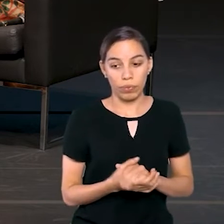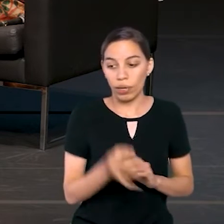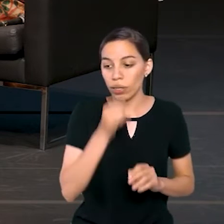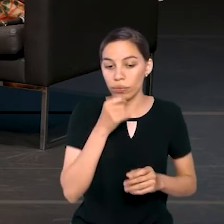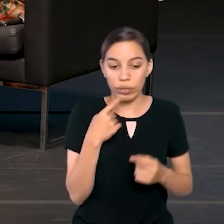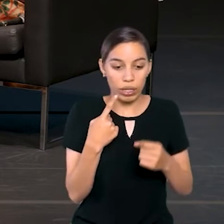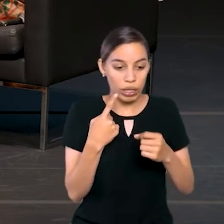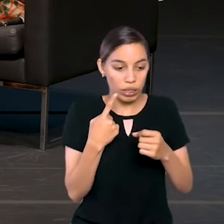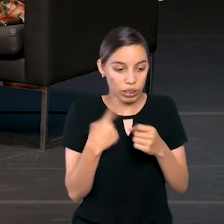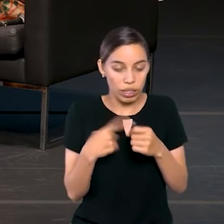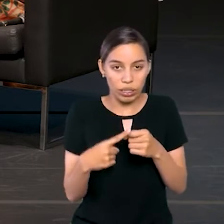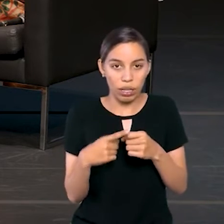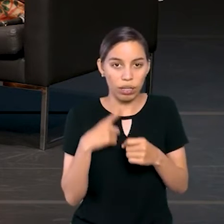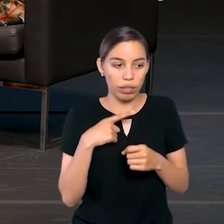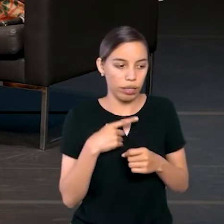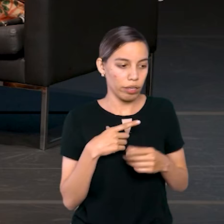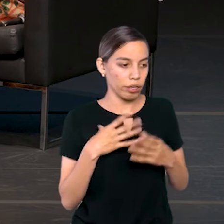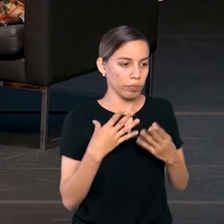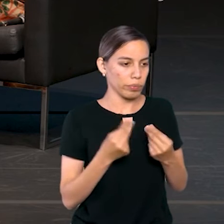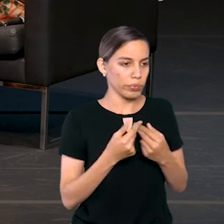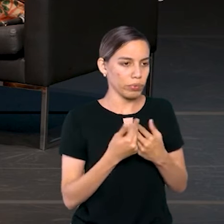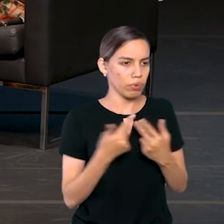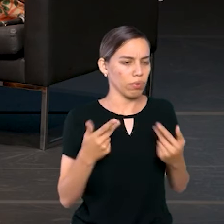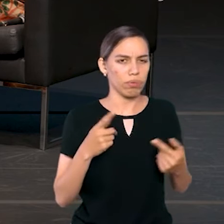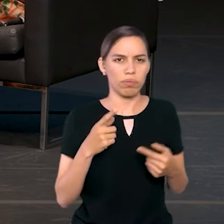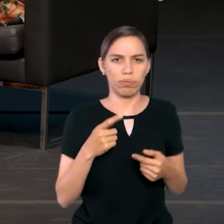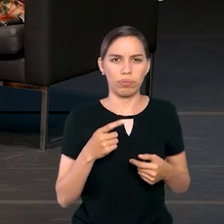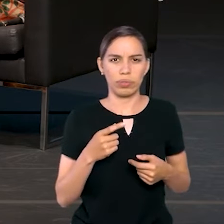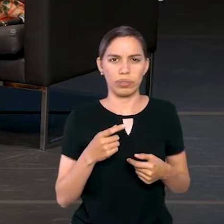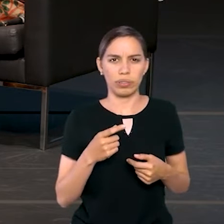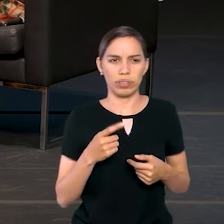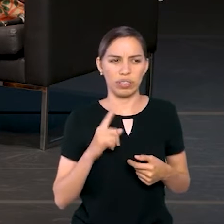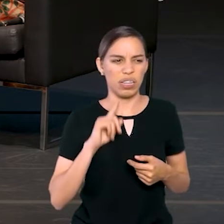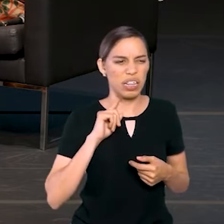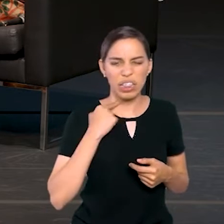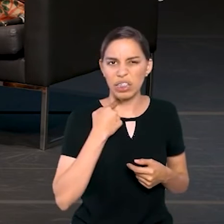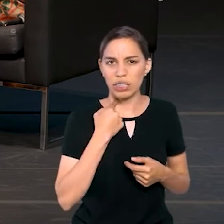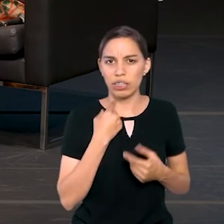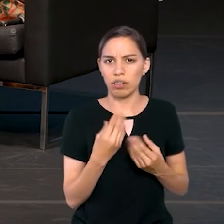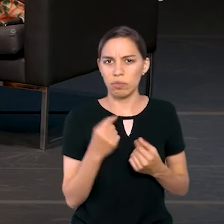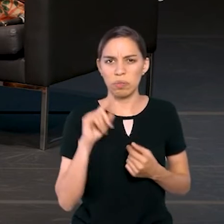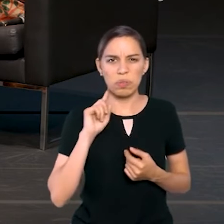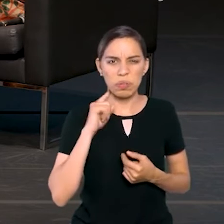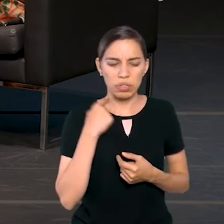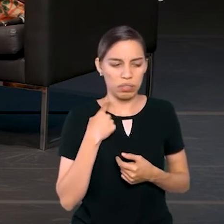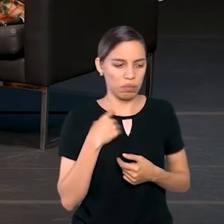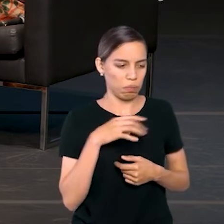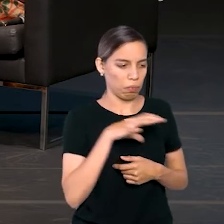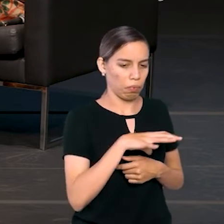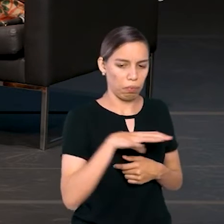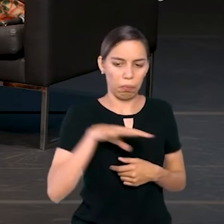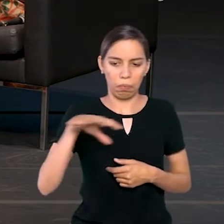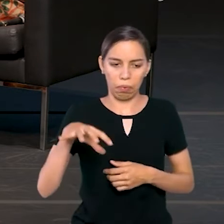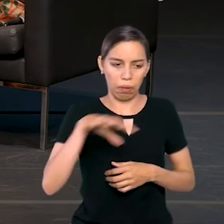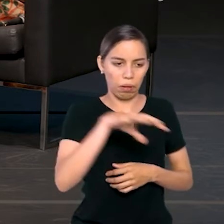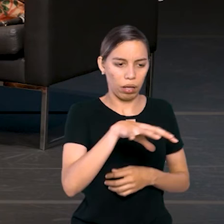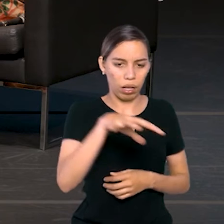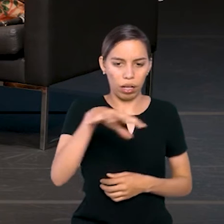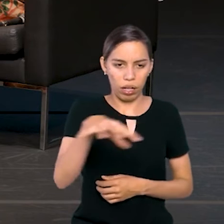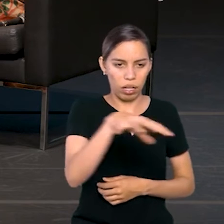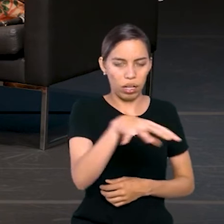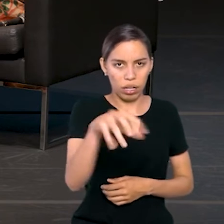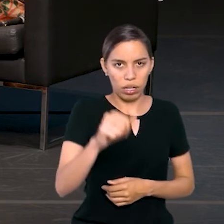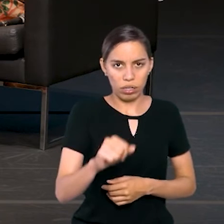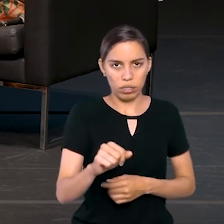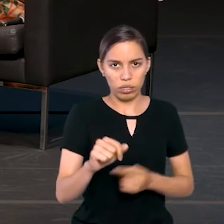que se desviar de tudo quanto é entulho. E alguém